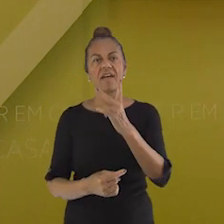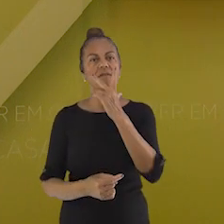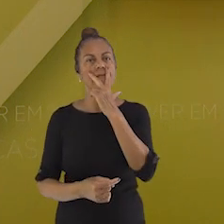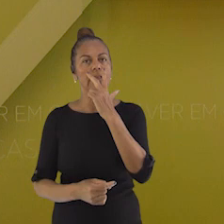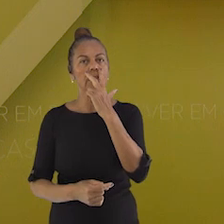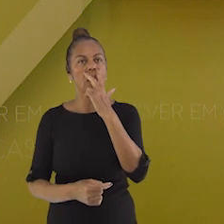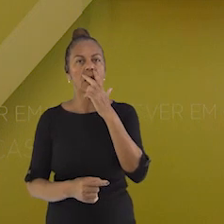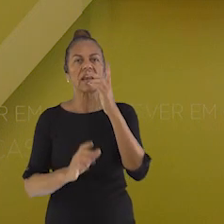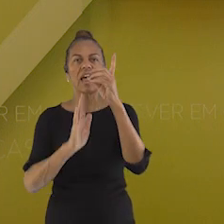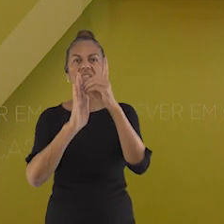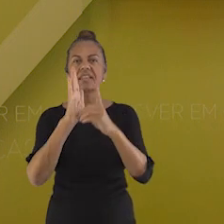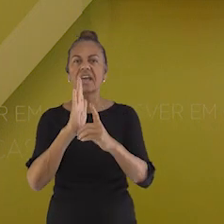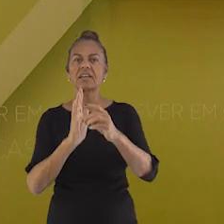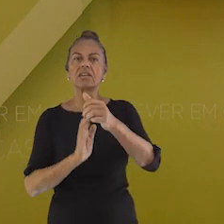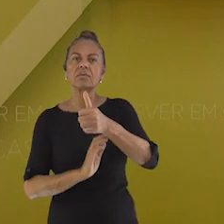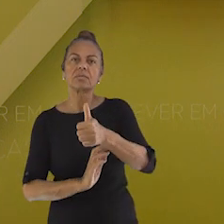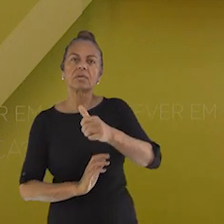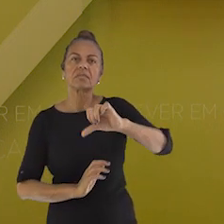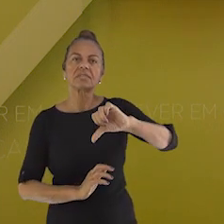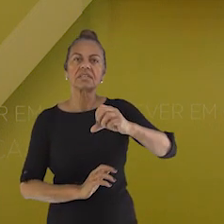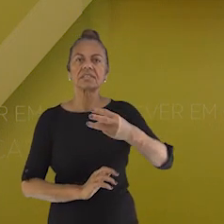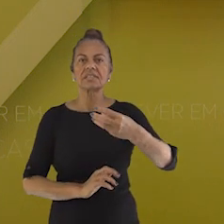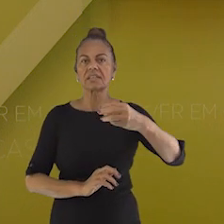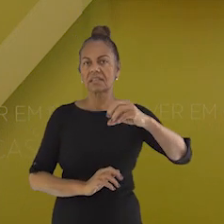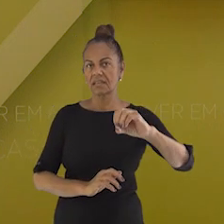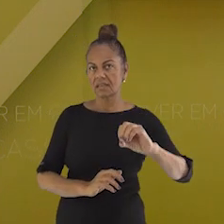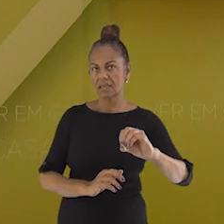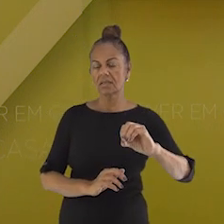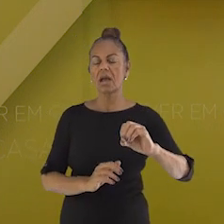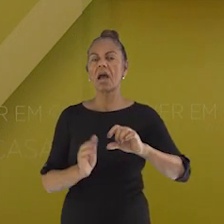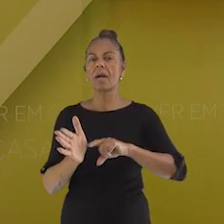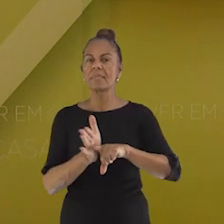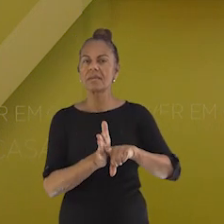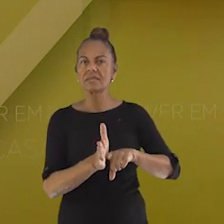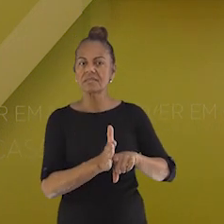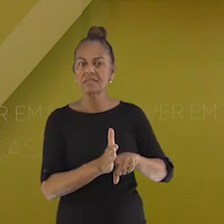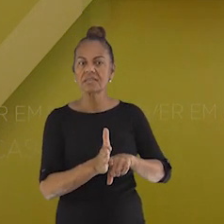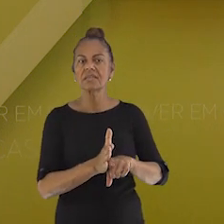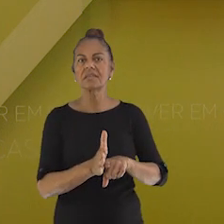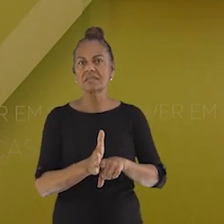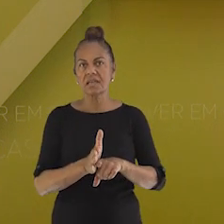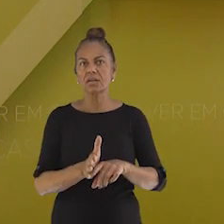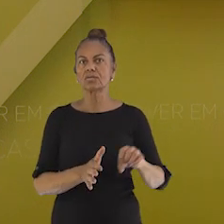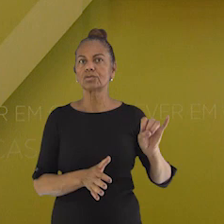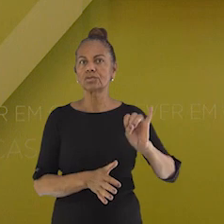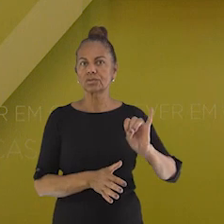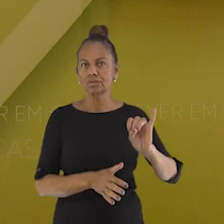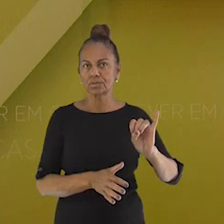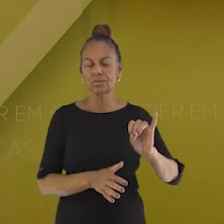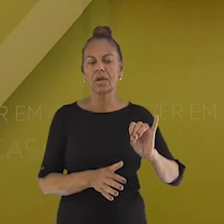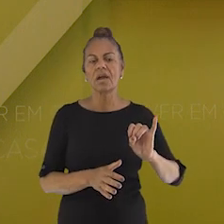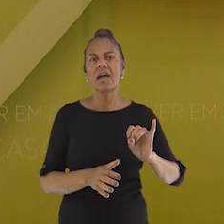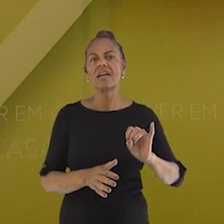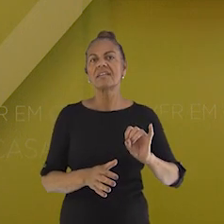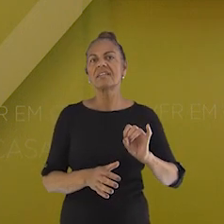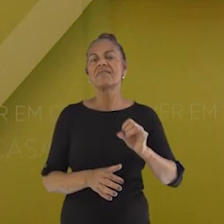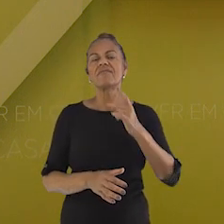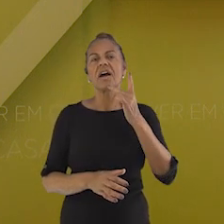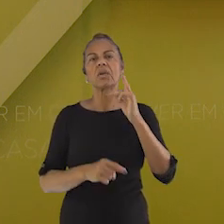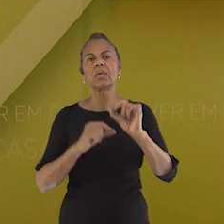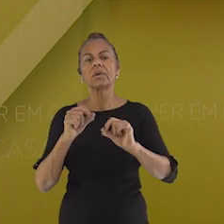cidade de Vitória, na década de 1930, segundo o Instituto Jones Santos Neves. Uma área